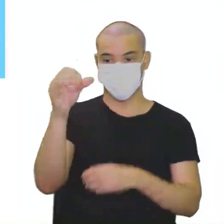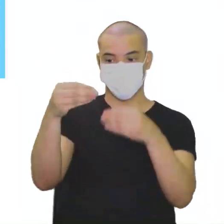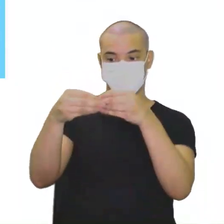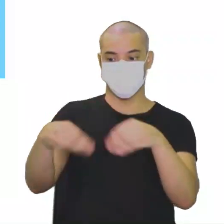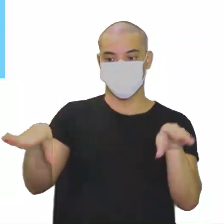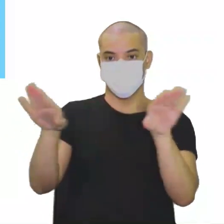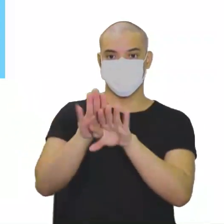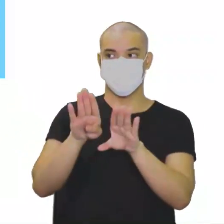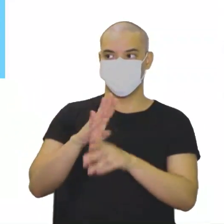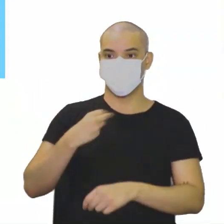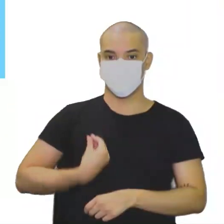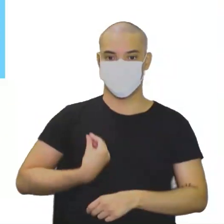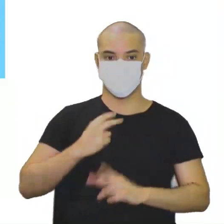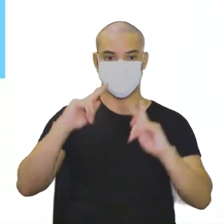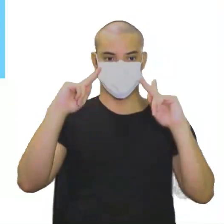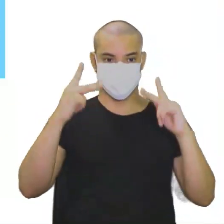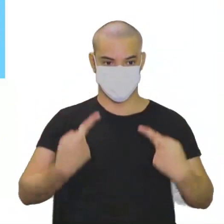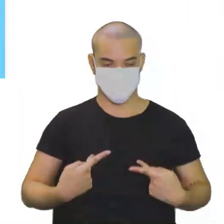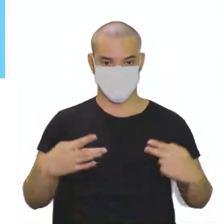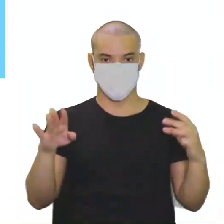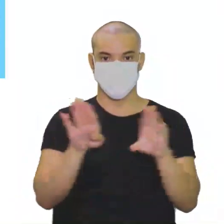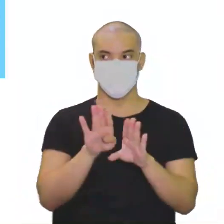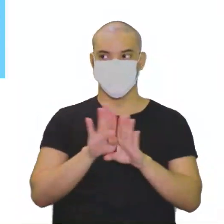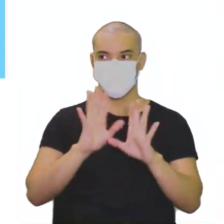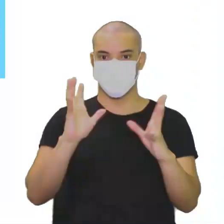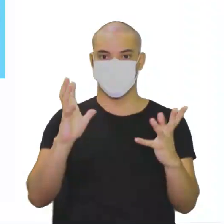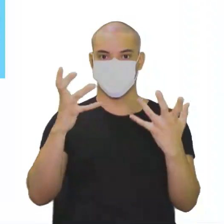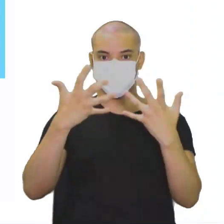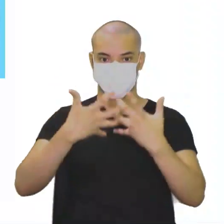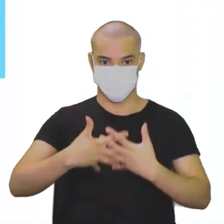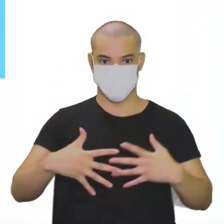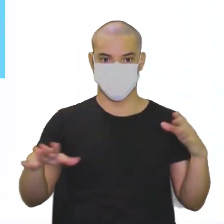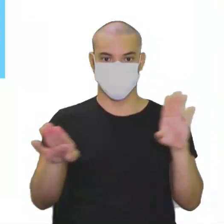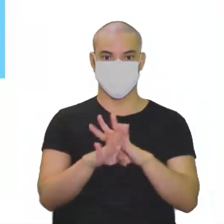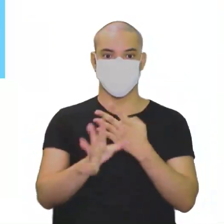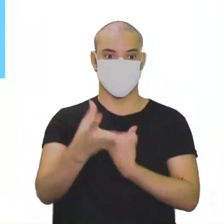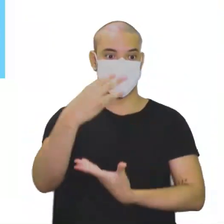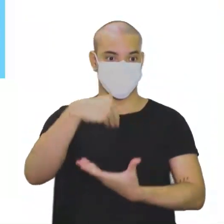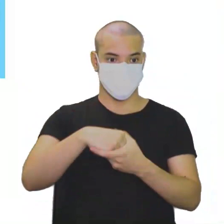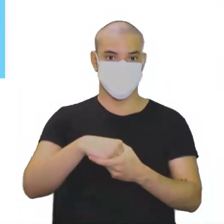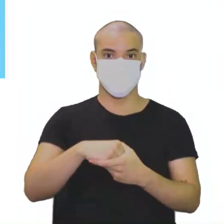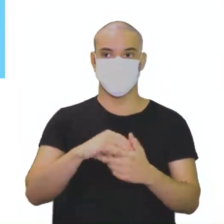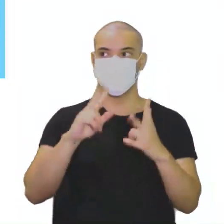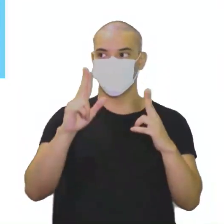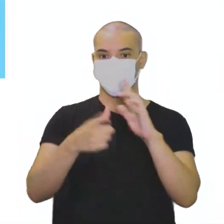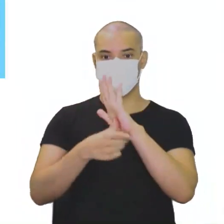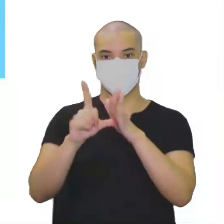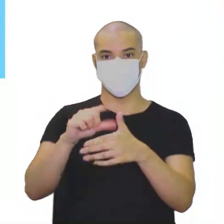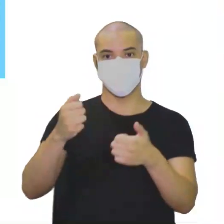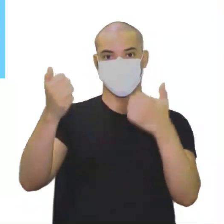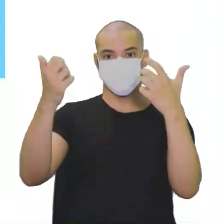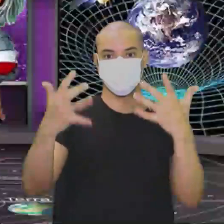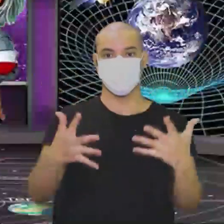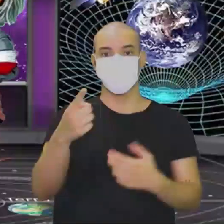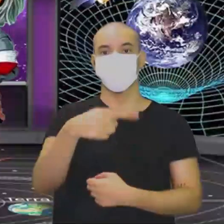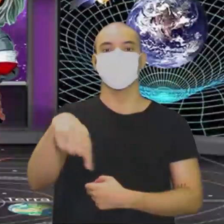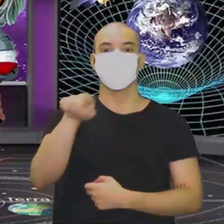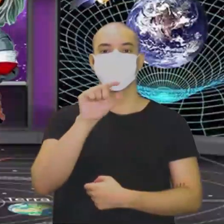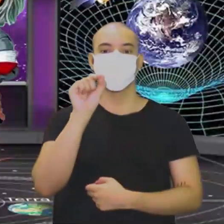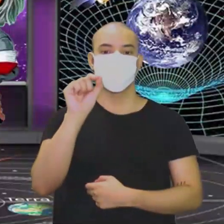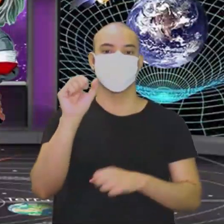vida humana e também danos aos equipamentos, né? Como eu falei para vocês, quando a gente tem aí um